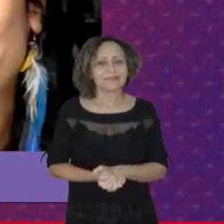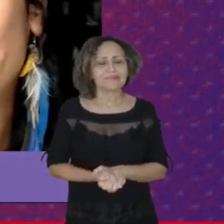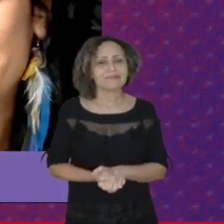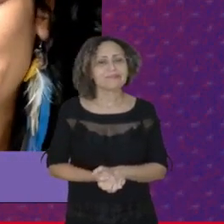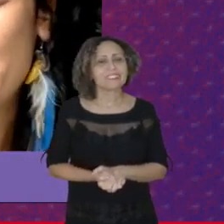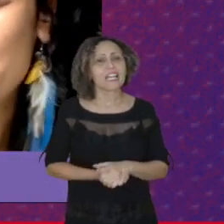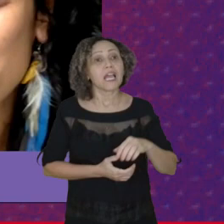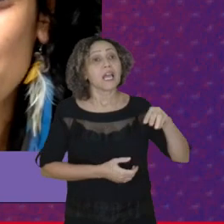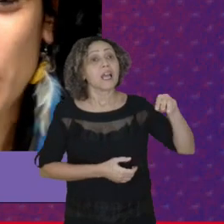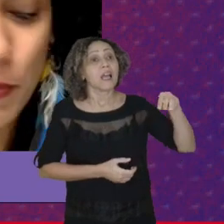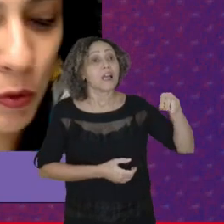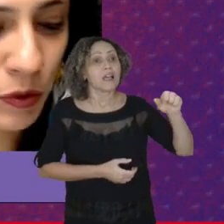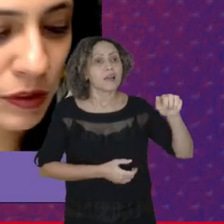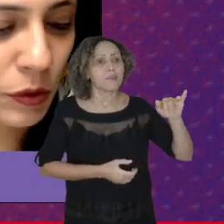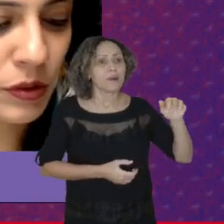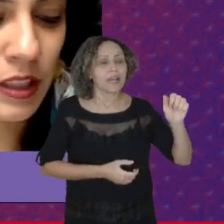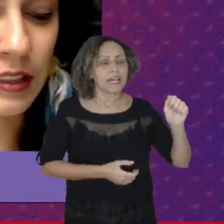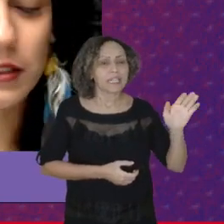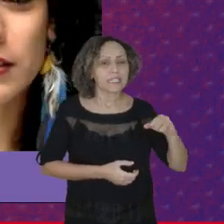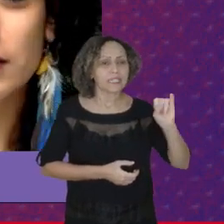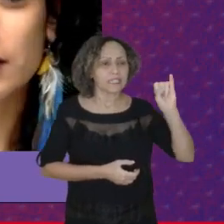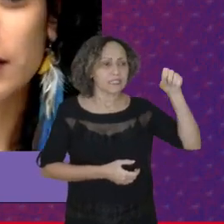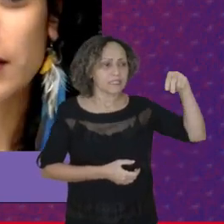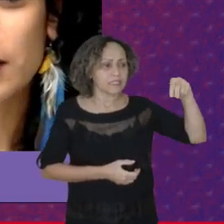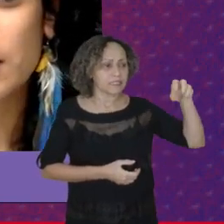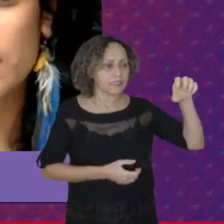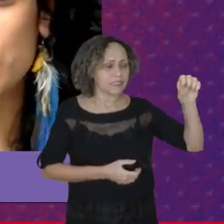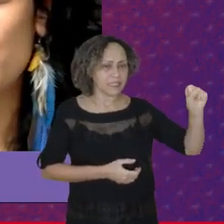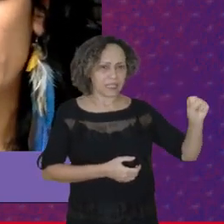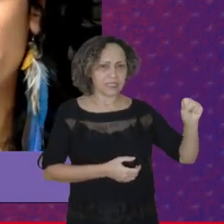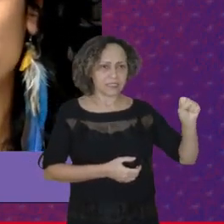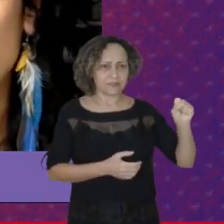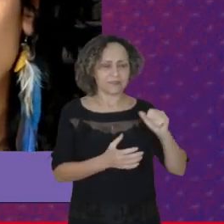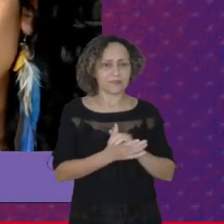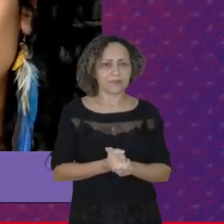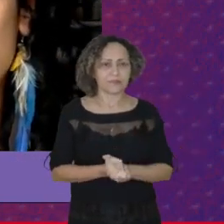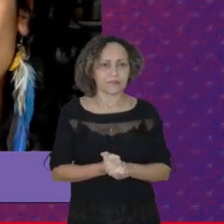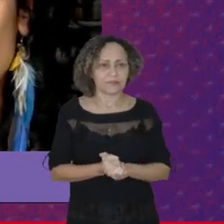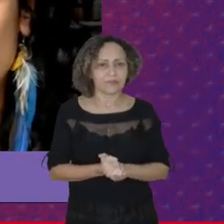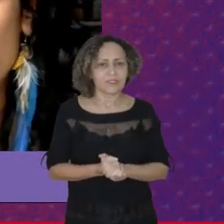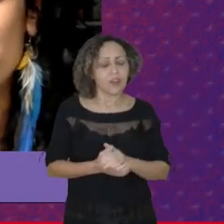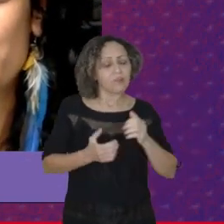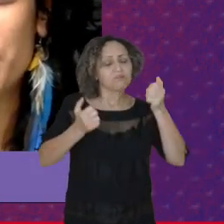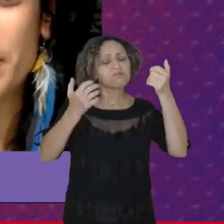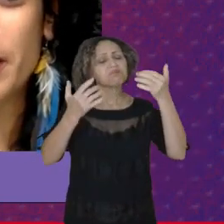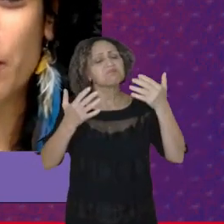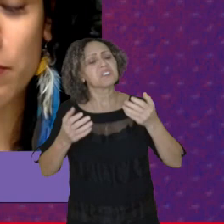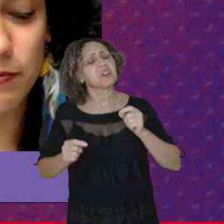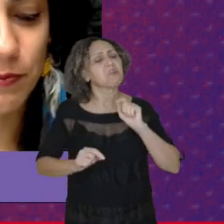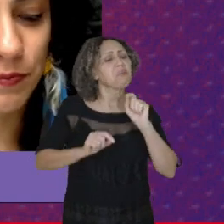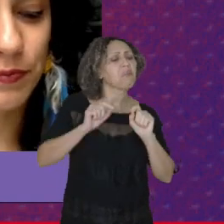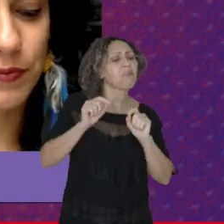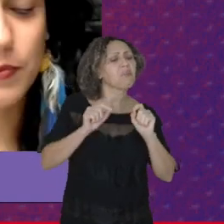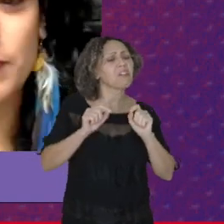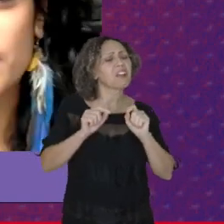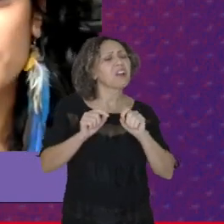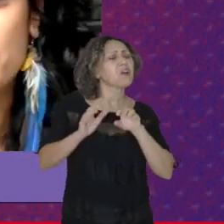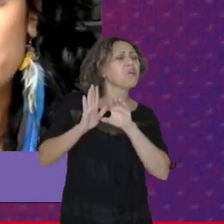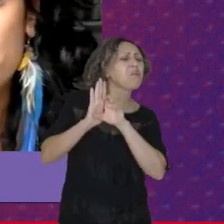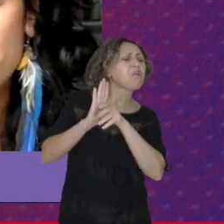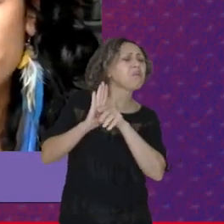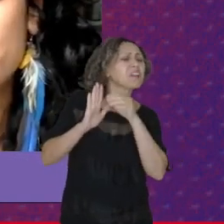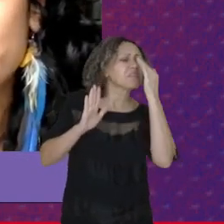Maria Inês, se pudesse também nos contar um pouco, trouxe na sua aula sobre a concepção de saúde integral.